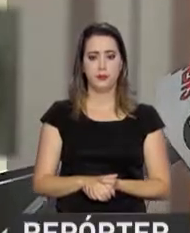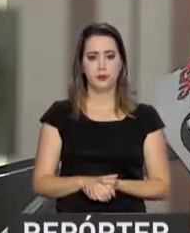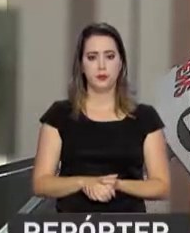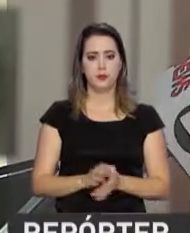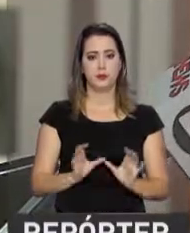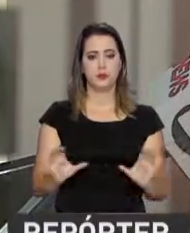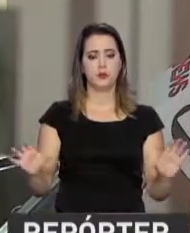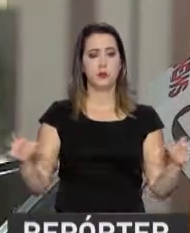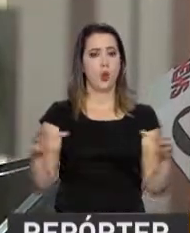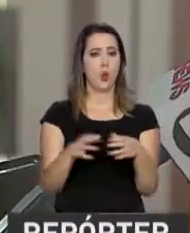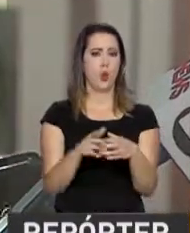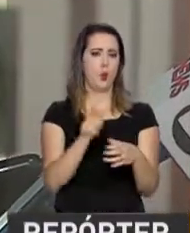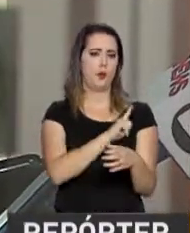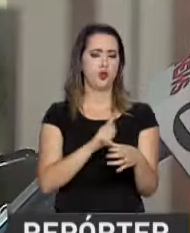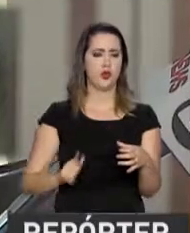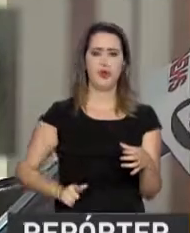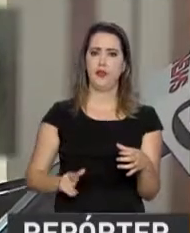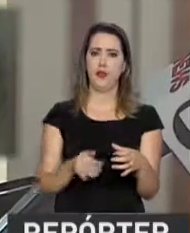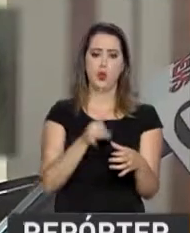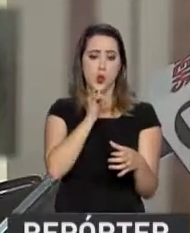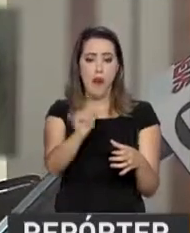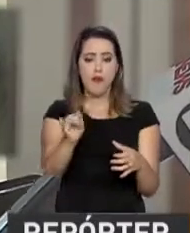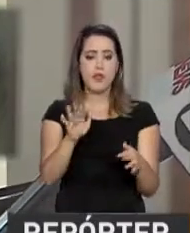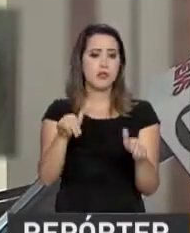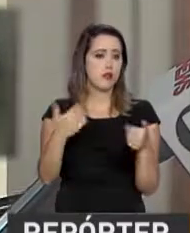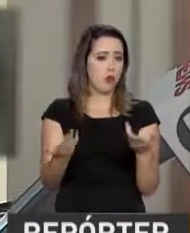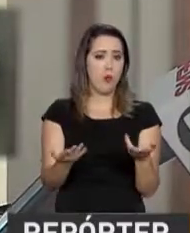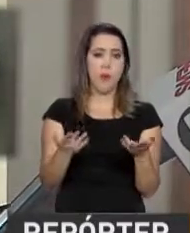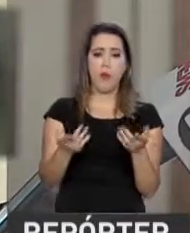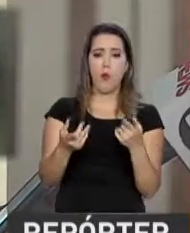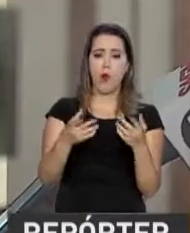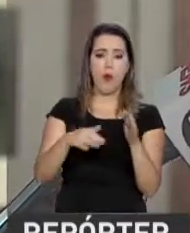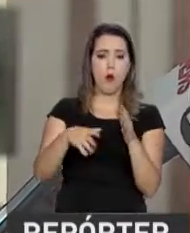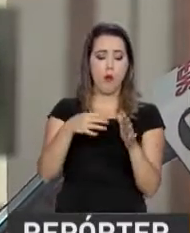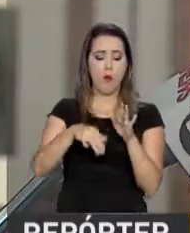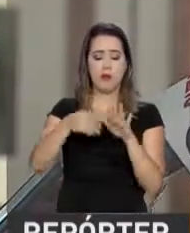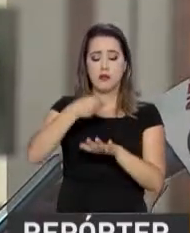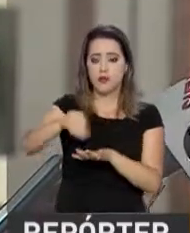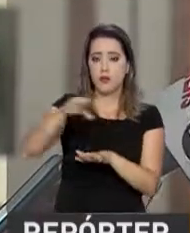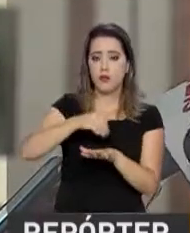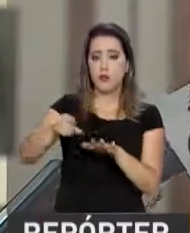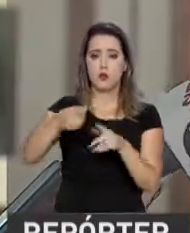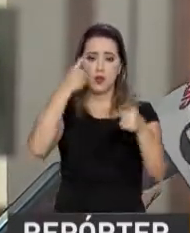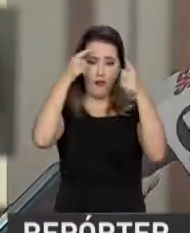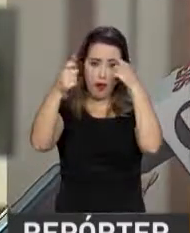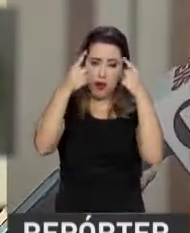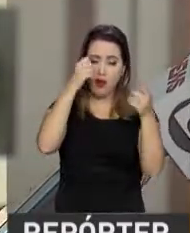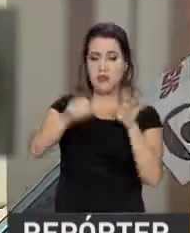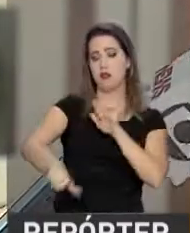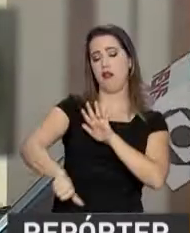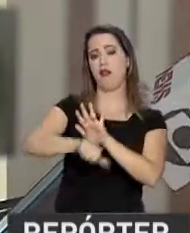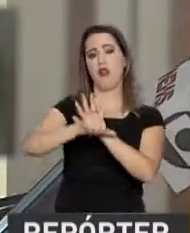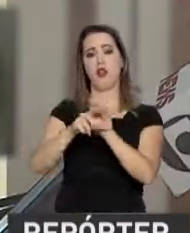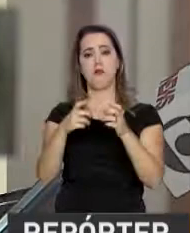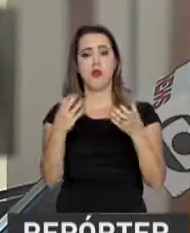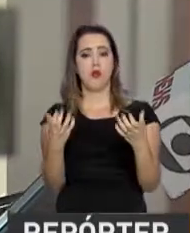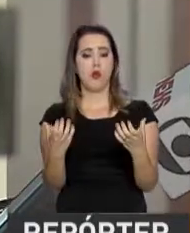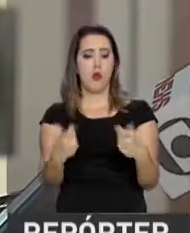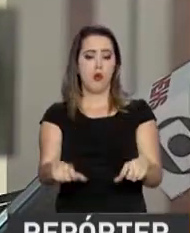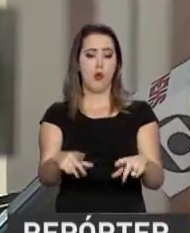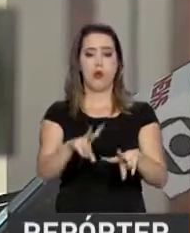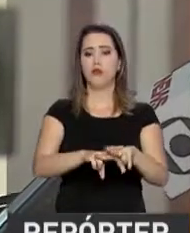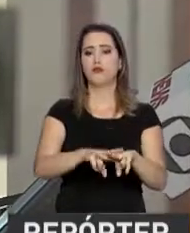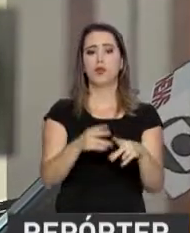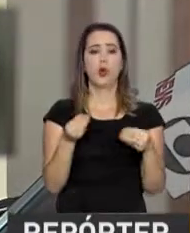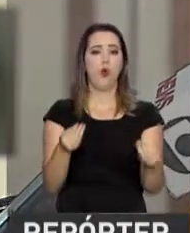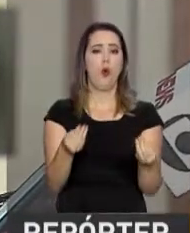Boa parte deles não está enviando as informações sobre a criminalidade, a violência e o sistema carcerário. Sem essas informações, como